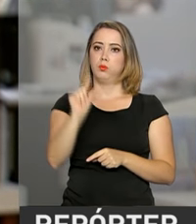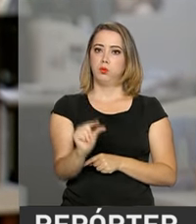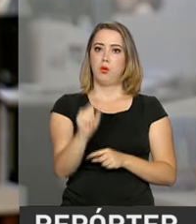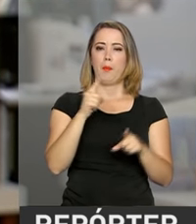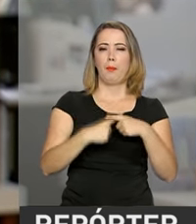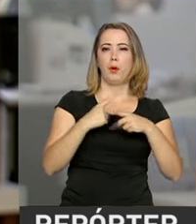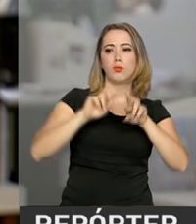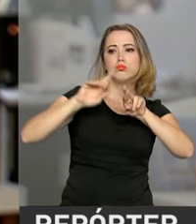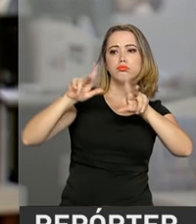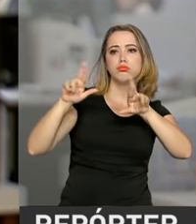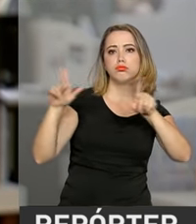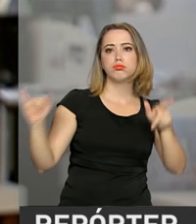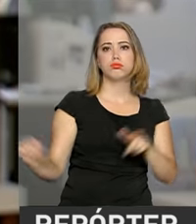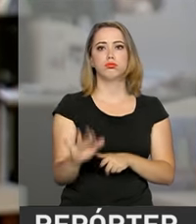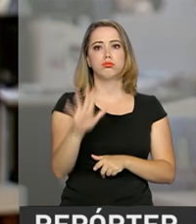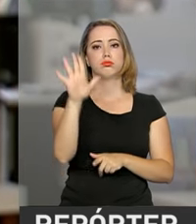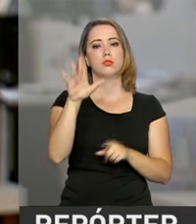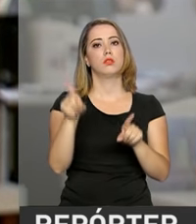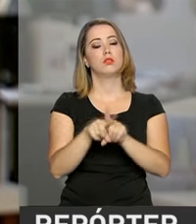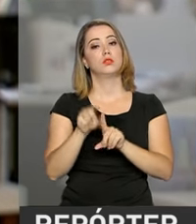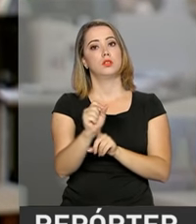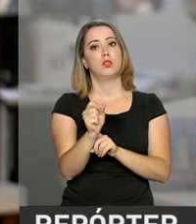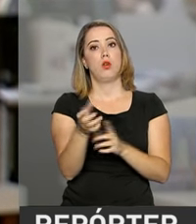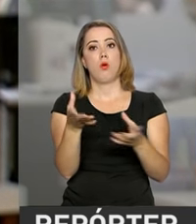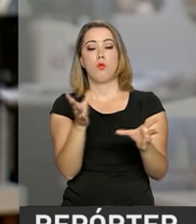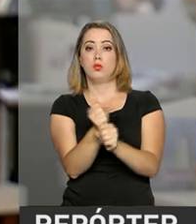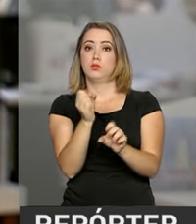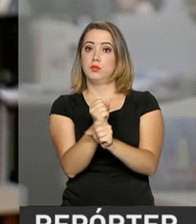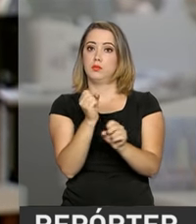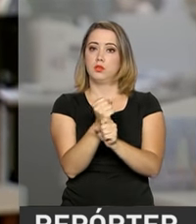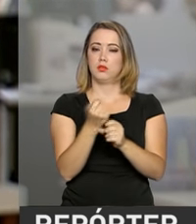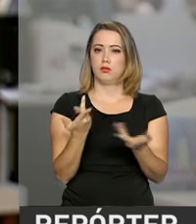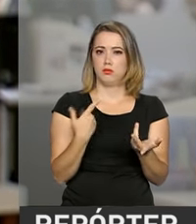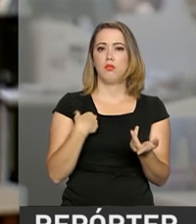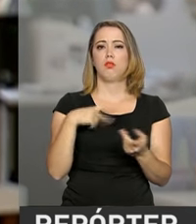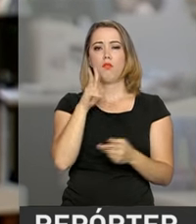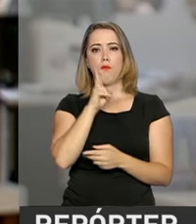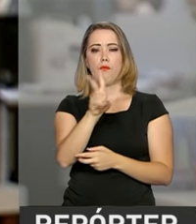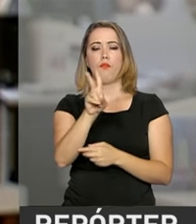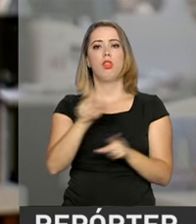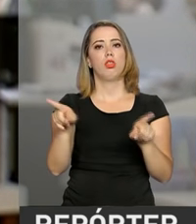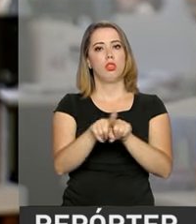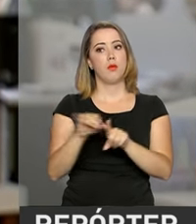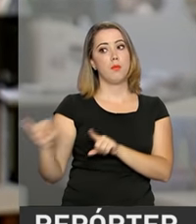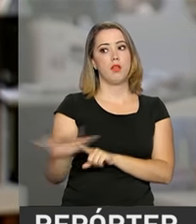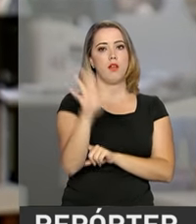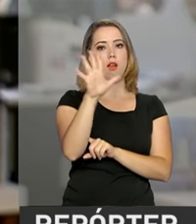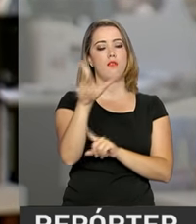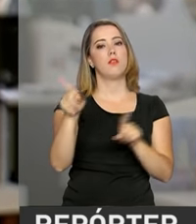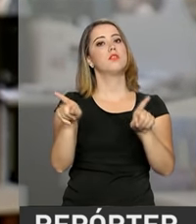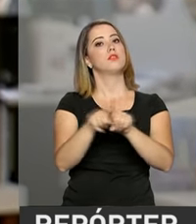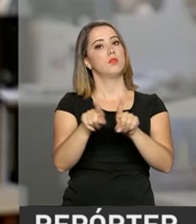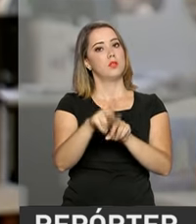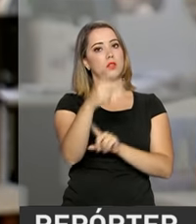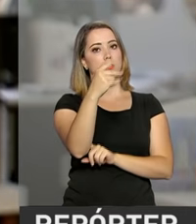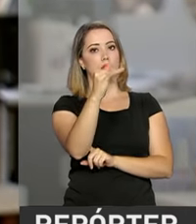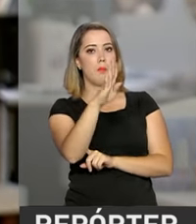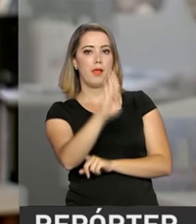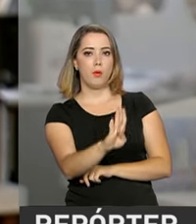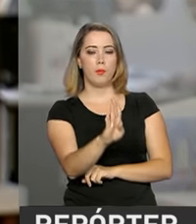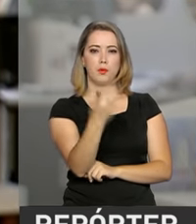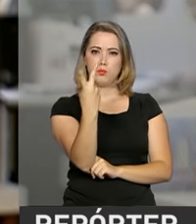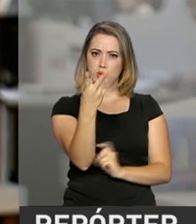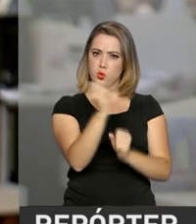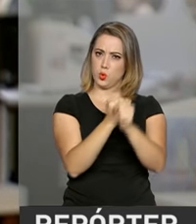da variação dos índices usados na fórmula de cálculo que leva em conta a inflação do ano anterior e o PIB de 2 anos antes como o produto